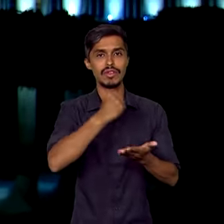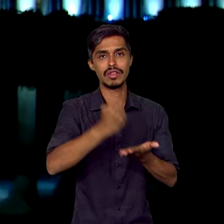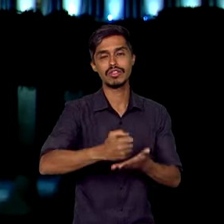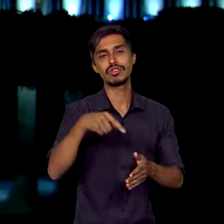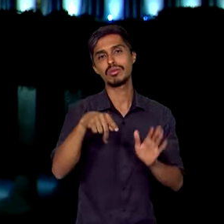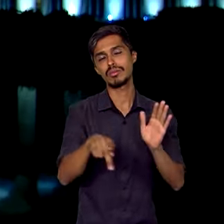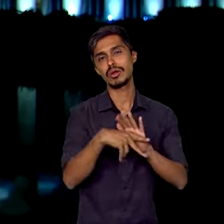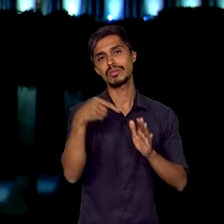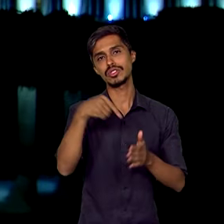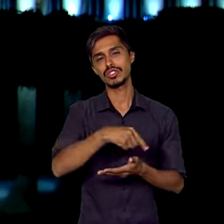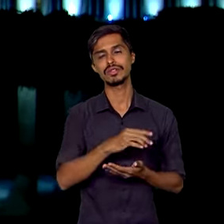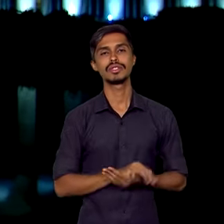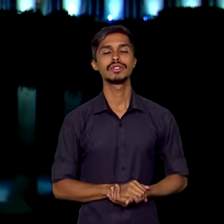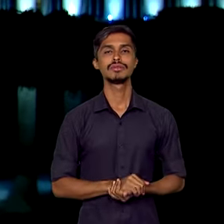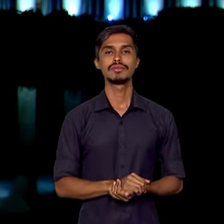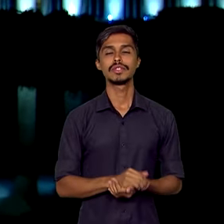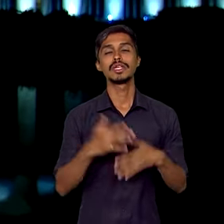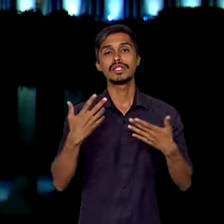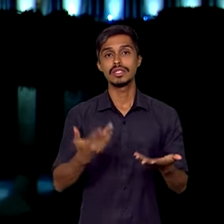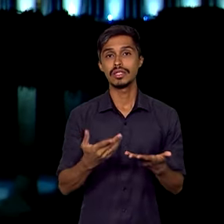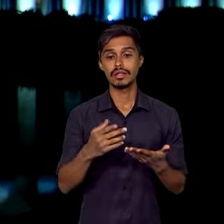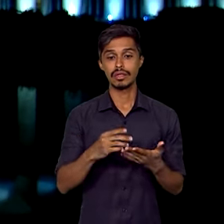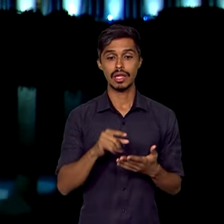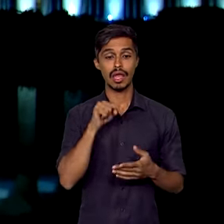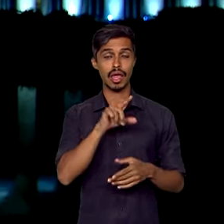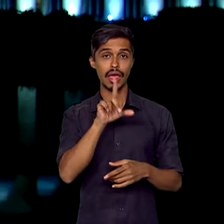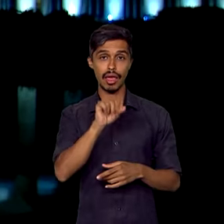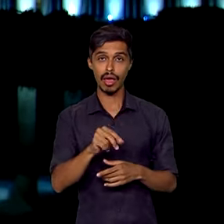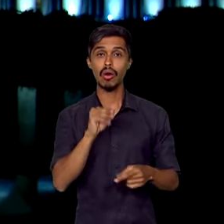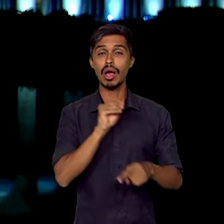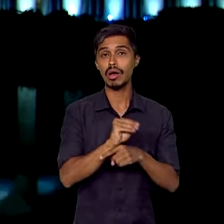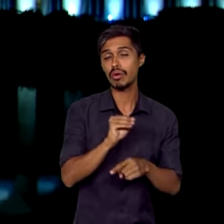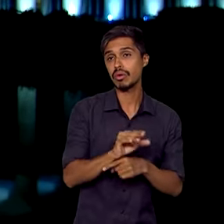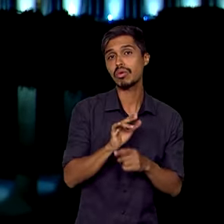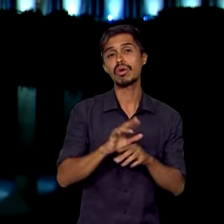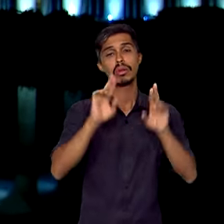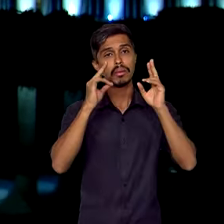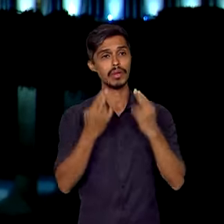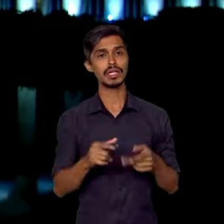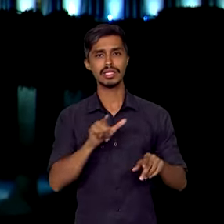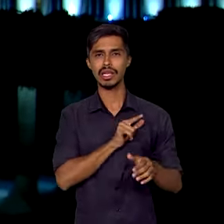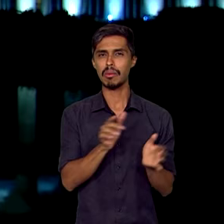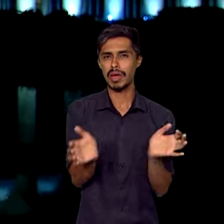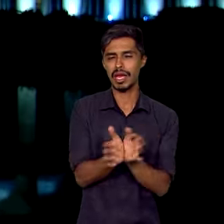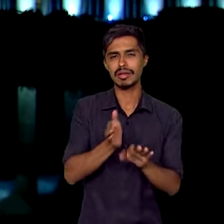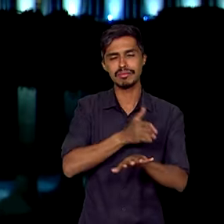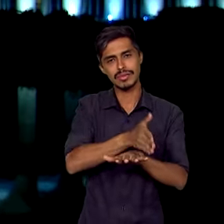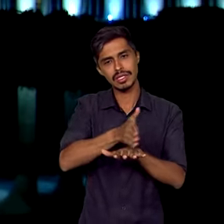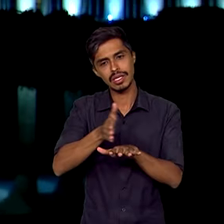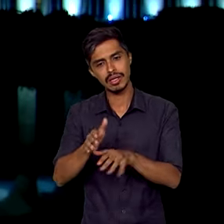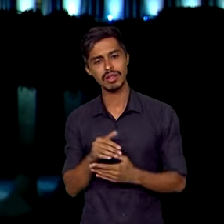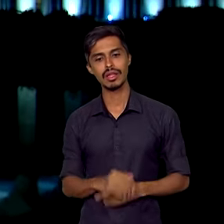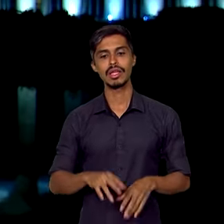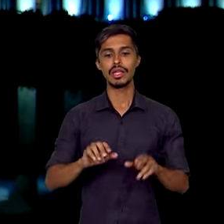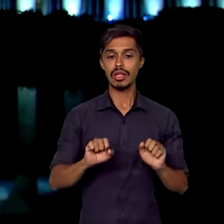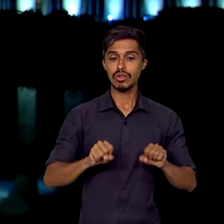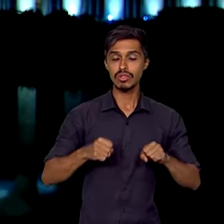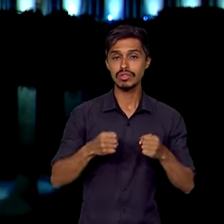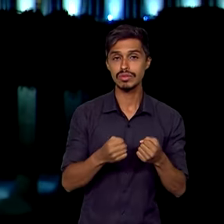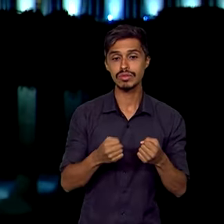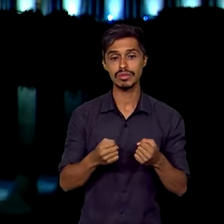repatriação de brasileiros é um acolhimento humanitário e envolve uma equipe multidisciplinar. A